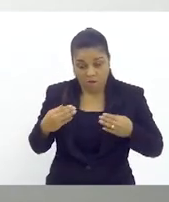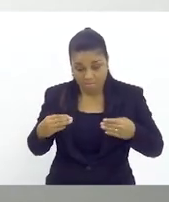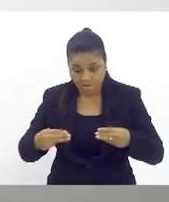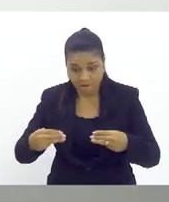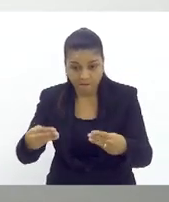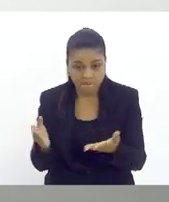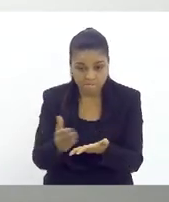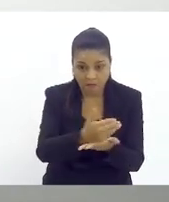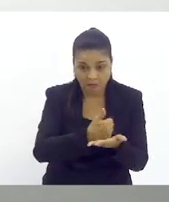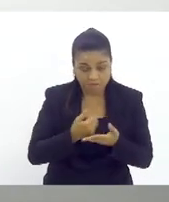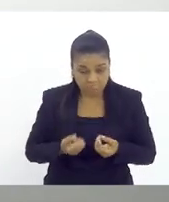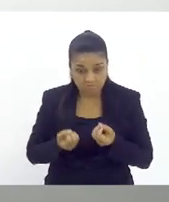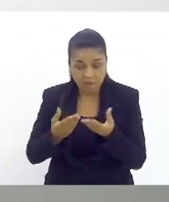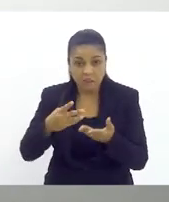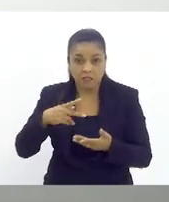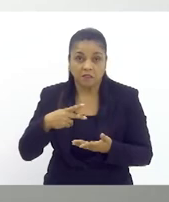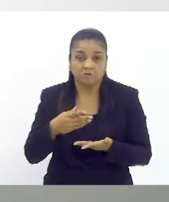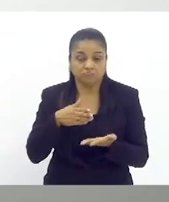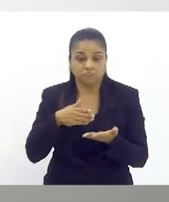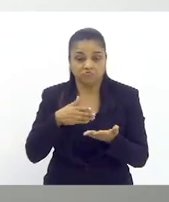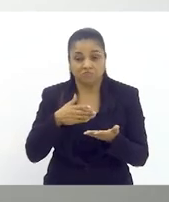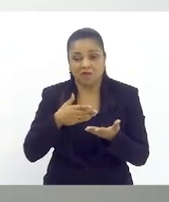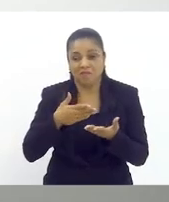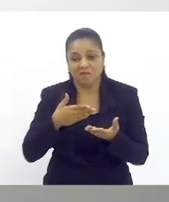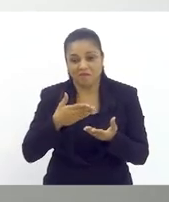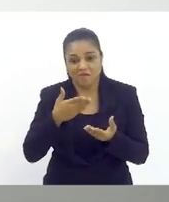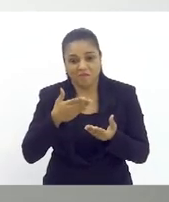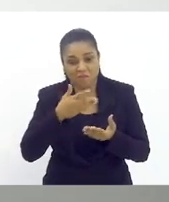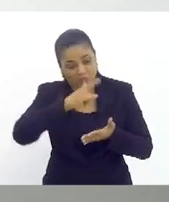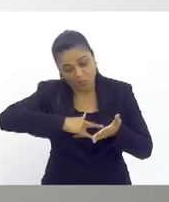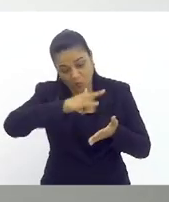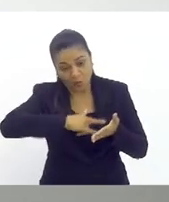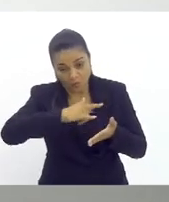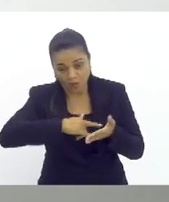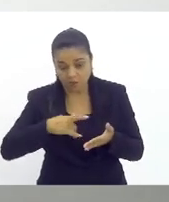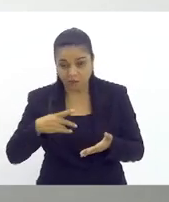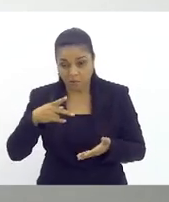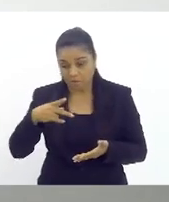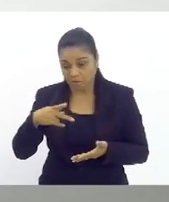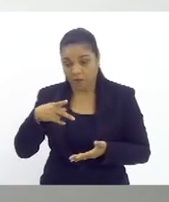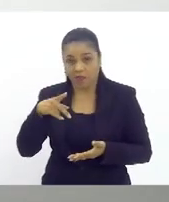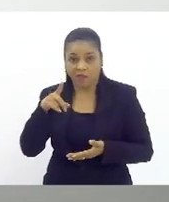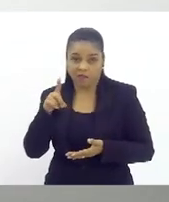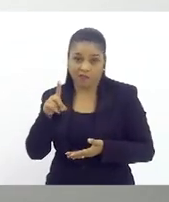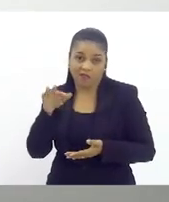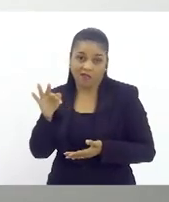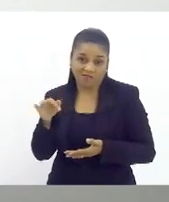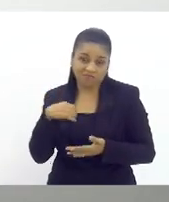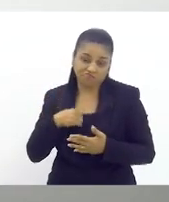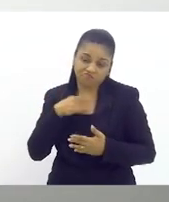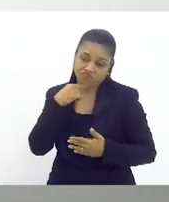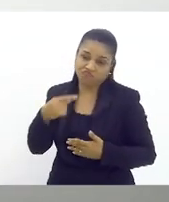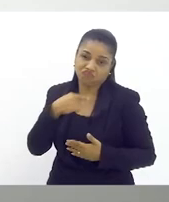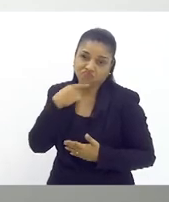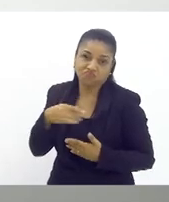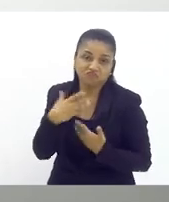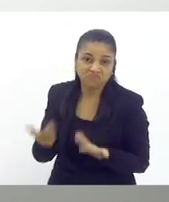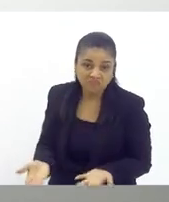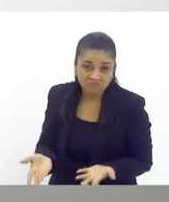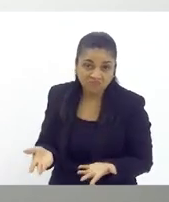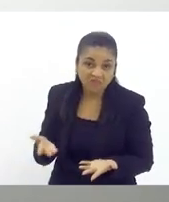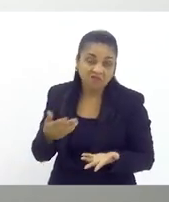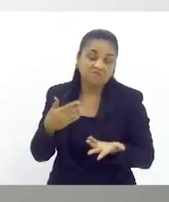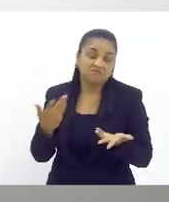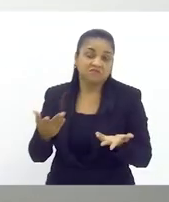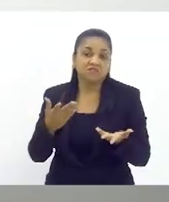ele em PDF aquilo ali não é usado para nada e agora menos ainda porque você só tá lá se você quiser